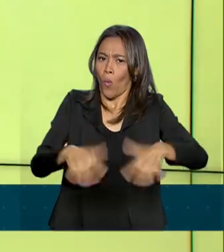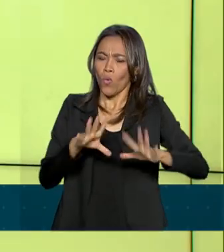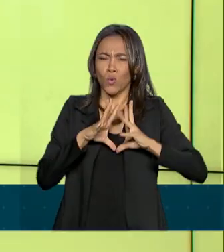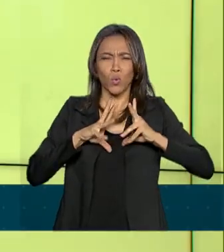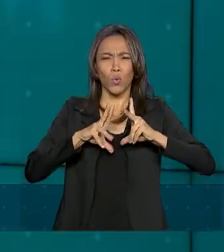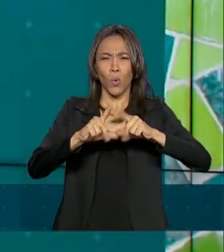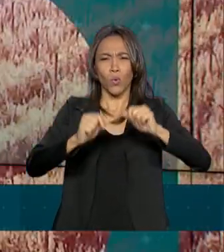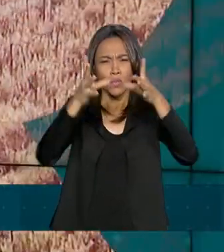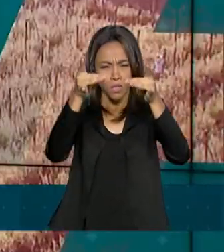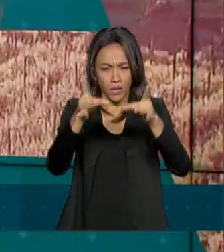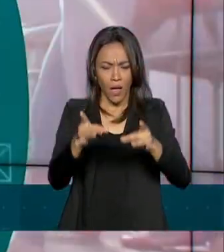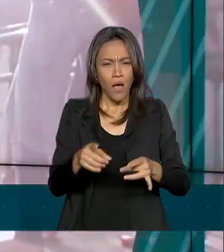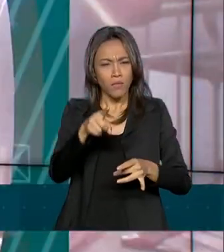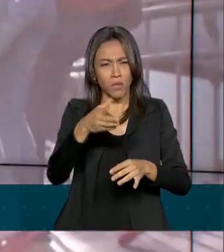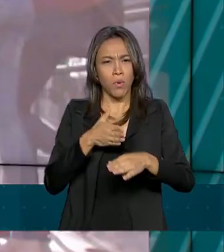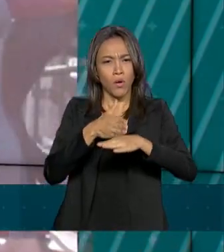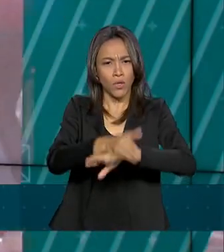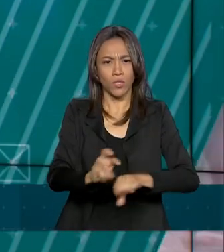os detalhes estão no site do Ministério da Cidadania.